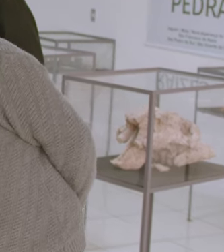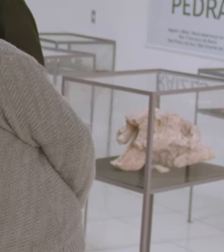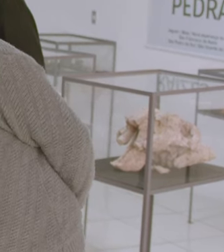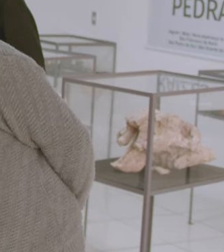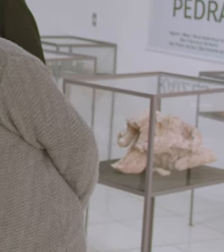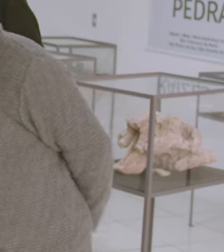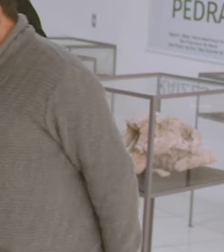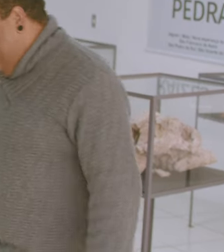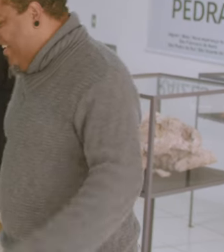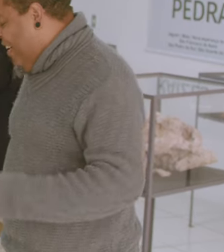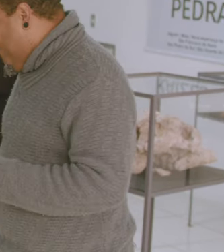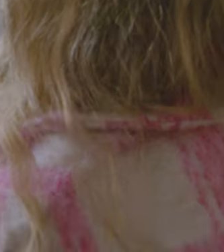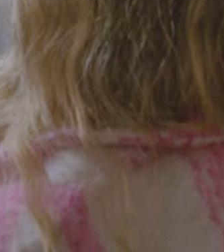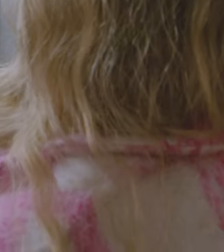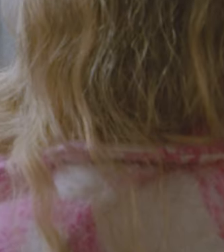do dinossauro